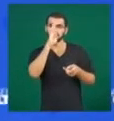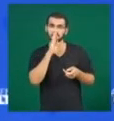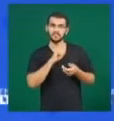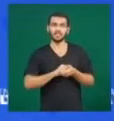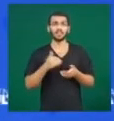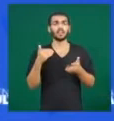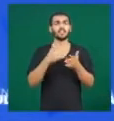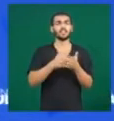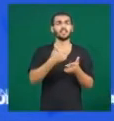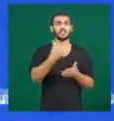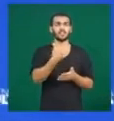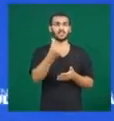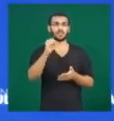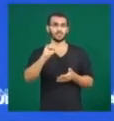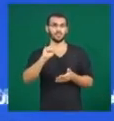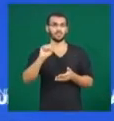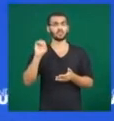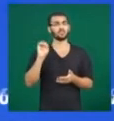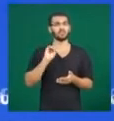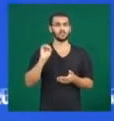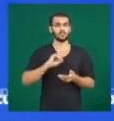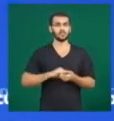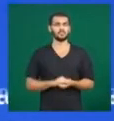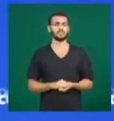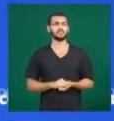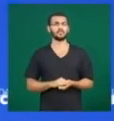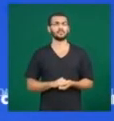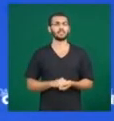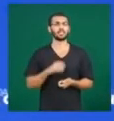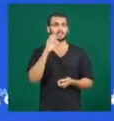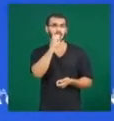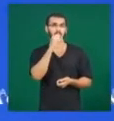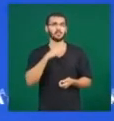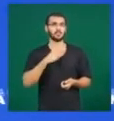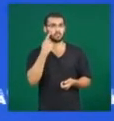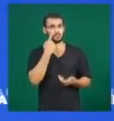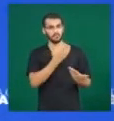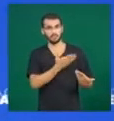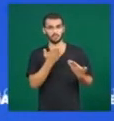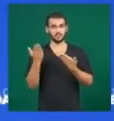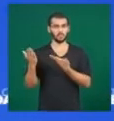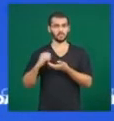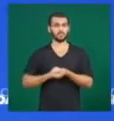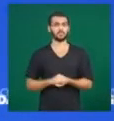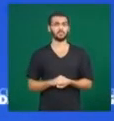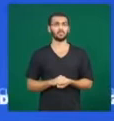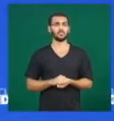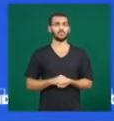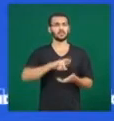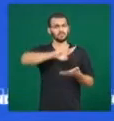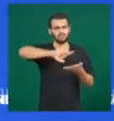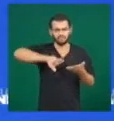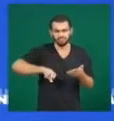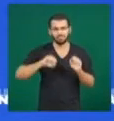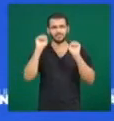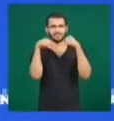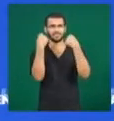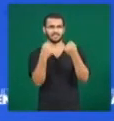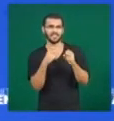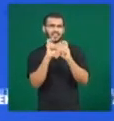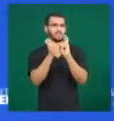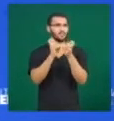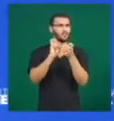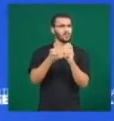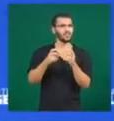dia 28 de outubro. No sábado, tem o Poli em Ação, com muitas atividades esportivas, capoeira, dança e